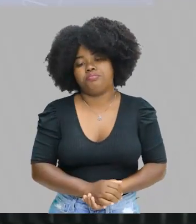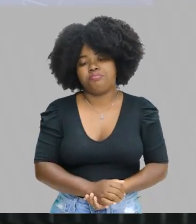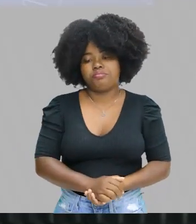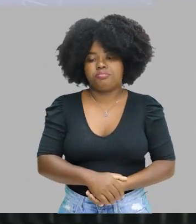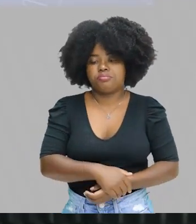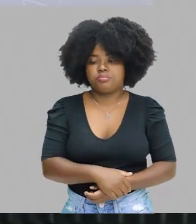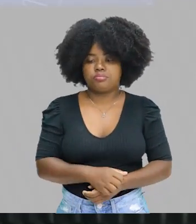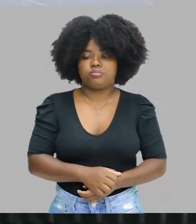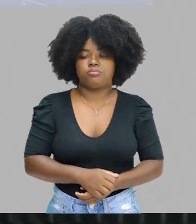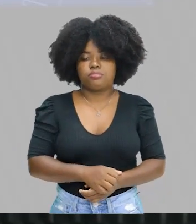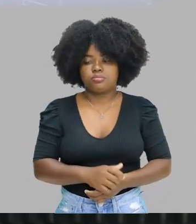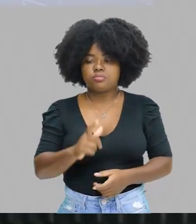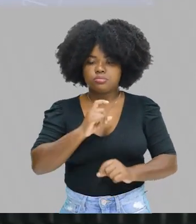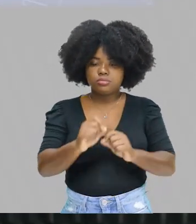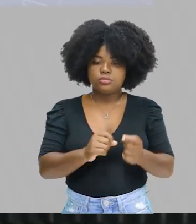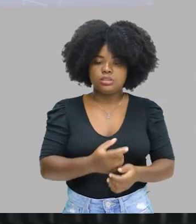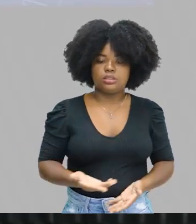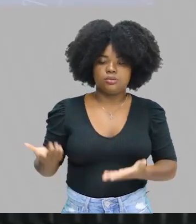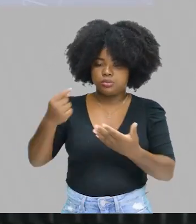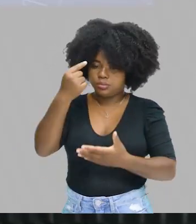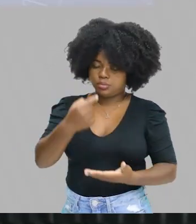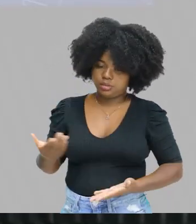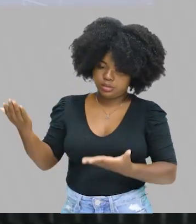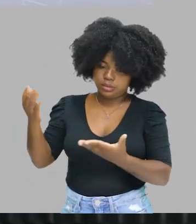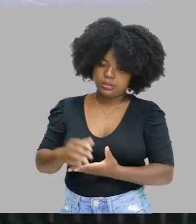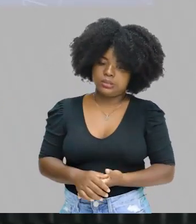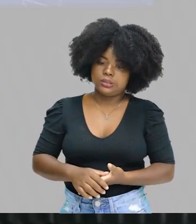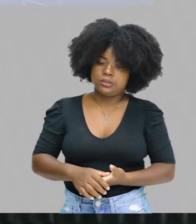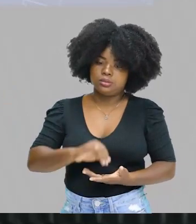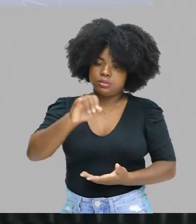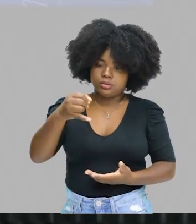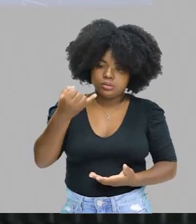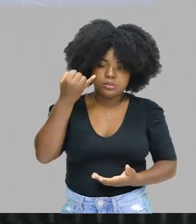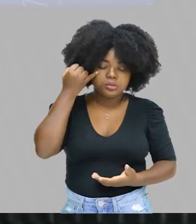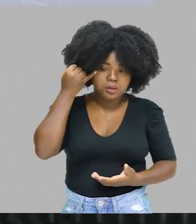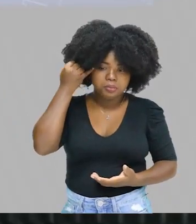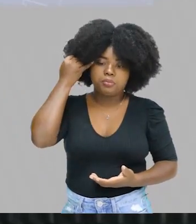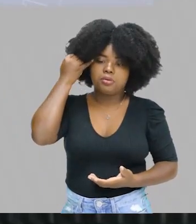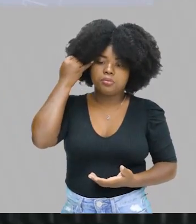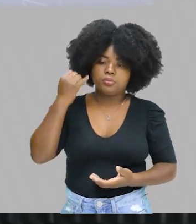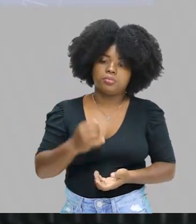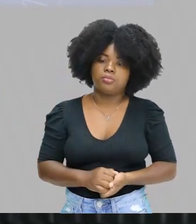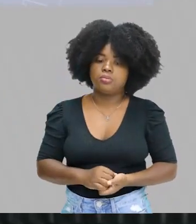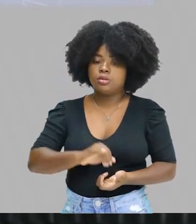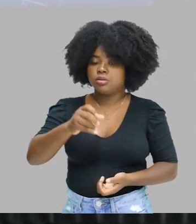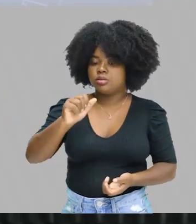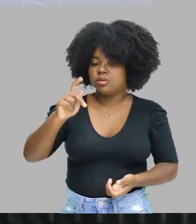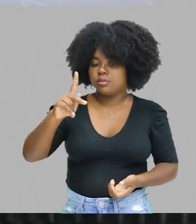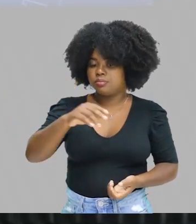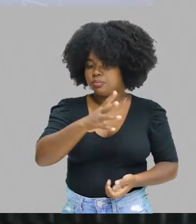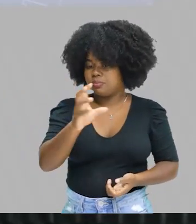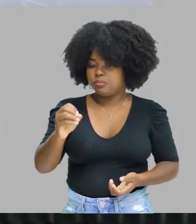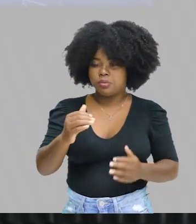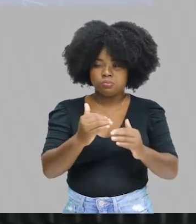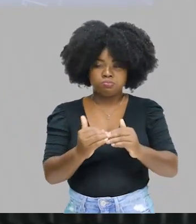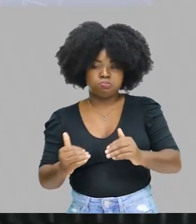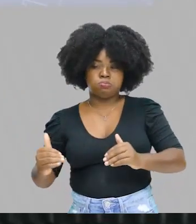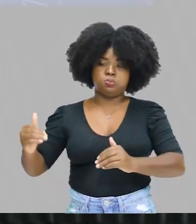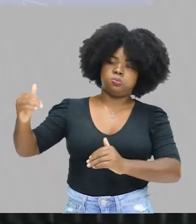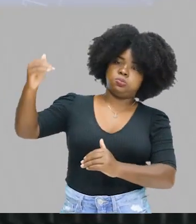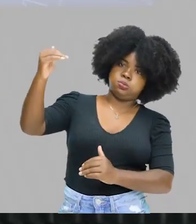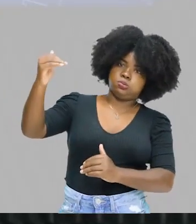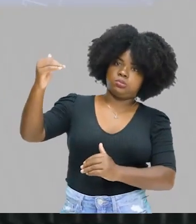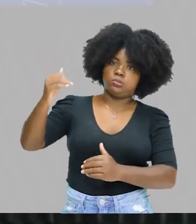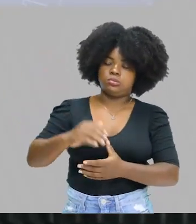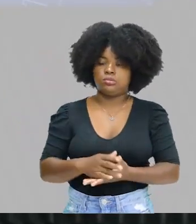escultura. Aqui eu mostrei o entalhe marfim do Japão. E os japoneses, eles estão no nível, né, acima de qualquer outra